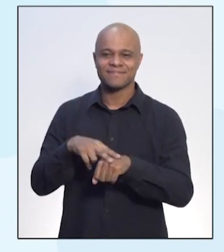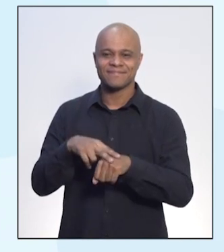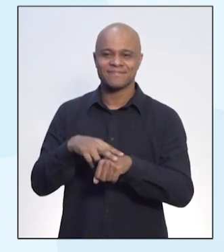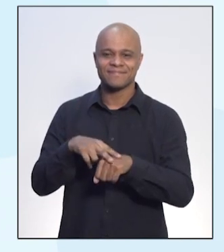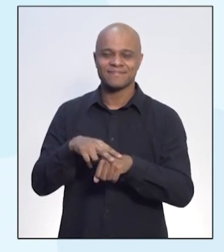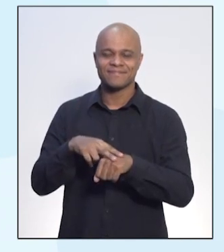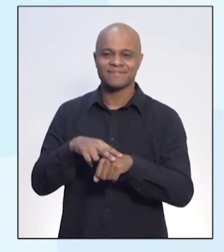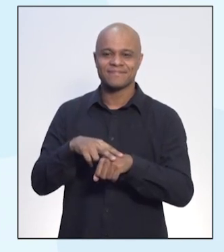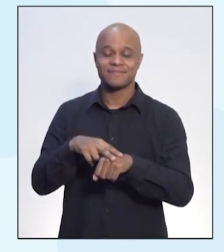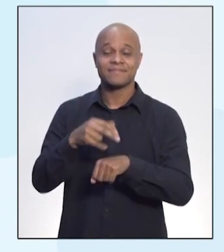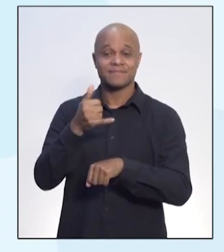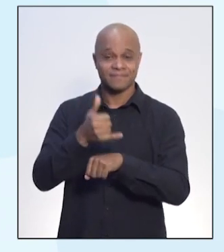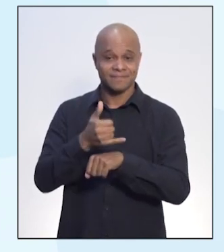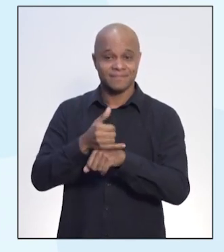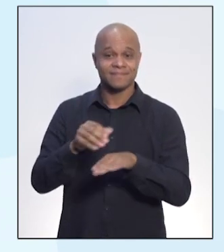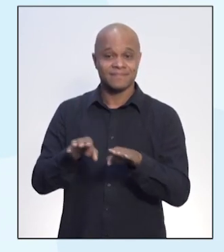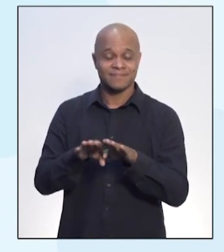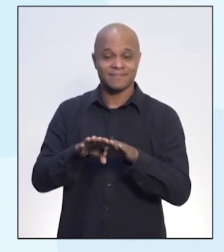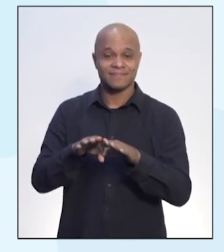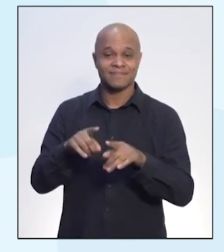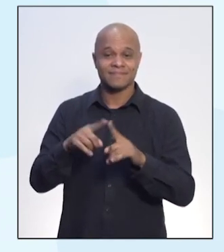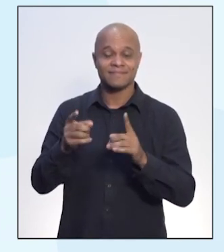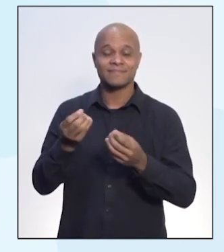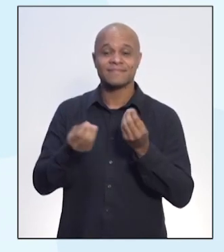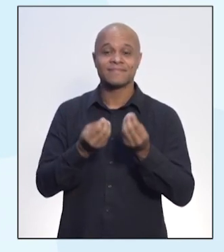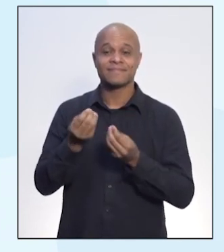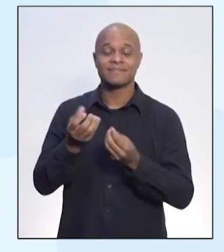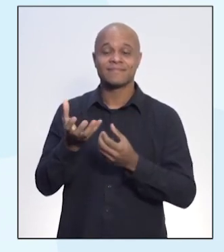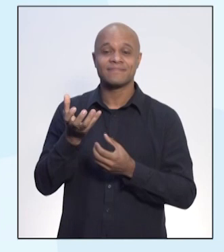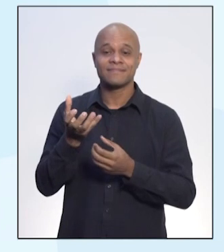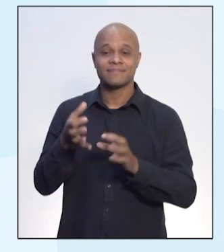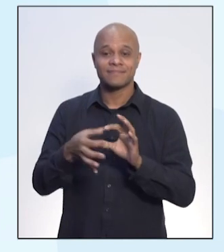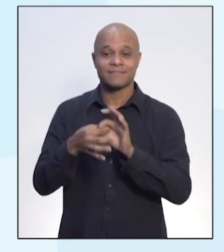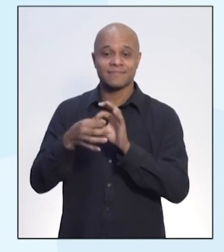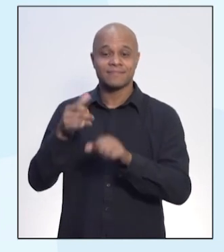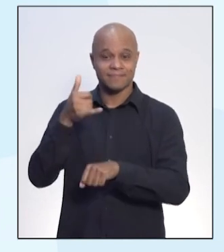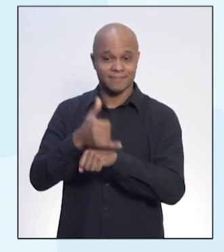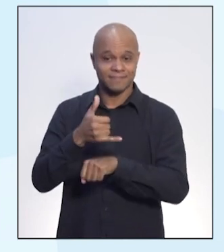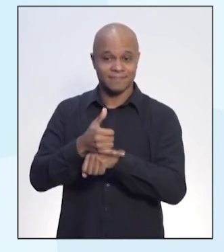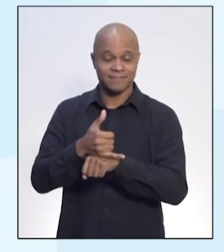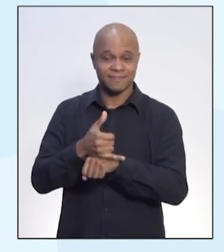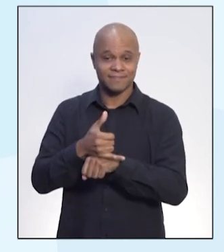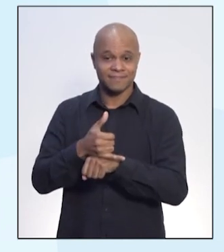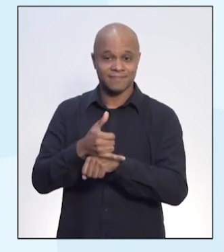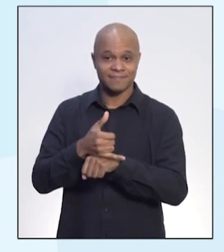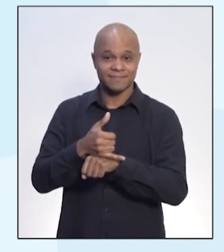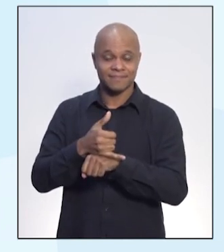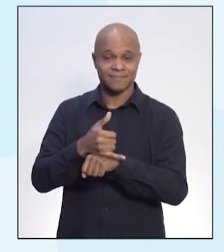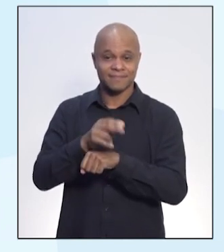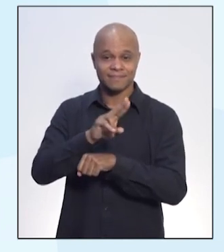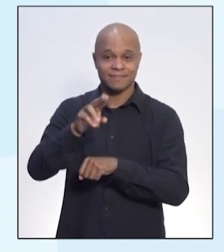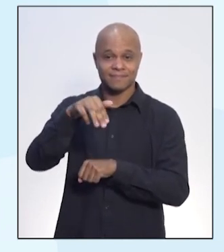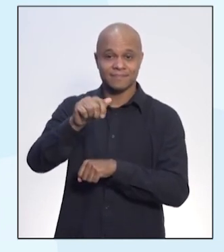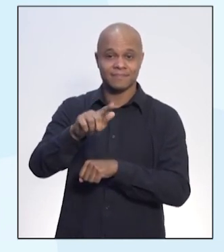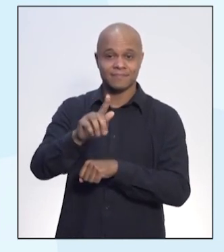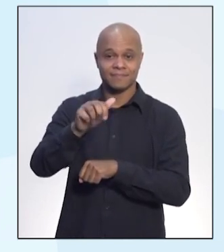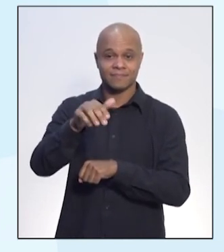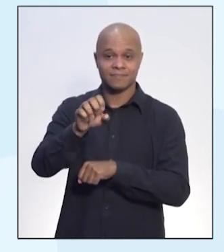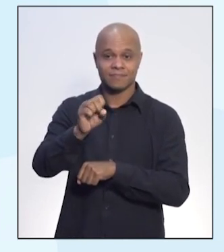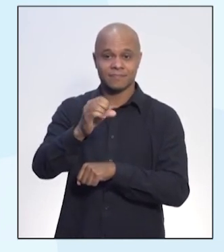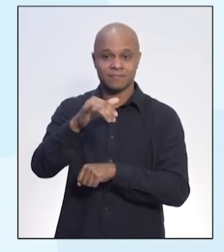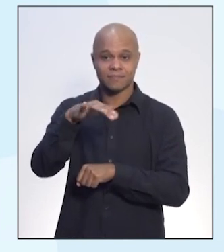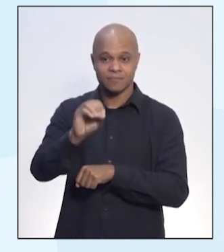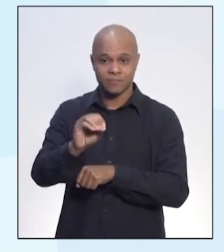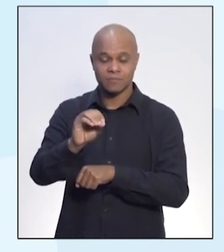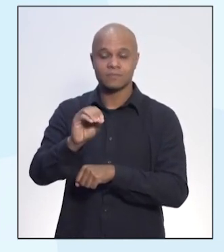ele é um metal. Se ele é um metal, ele vai fazer o quê? Ligação metálica, né? Ele faz ligação metálica, então, na ordem que vocês